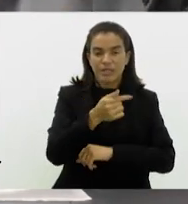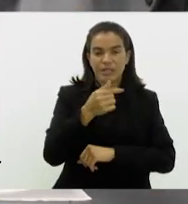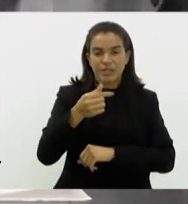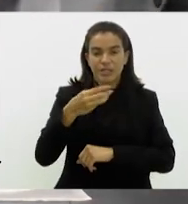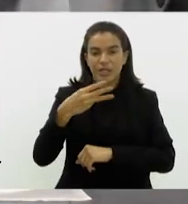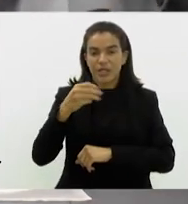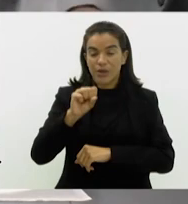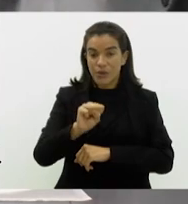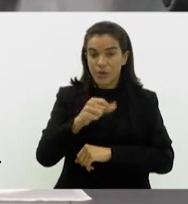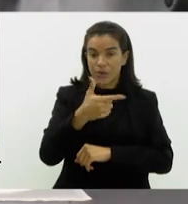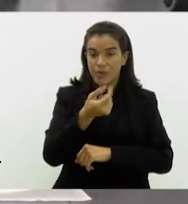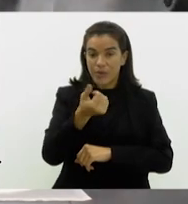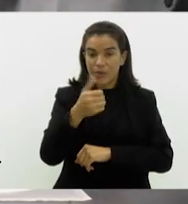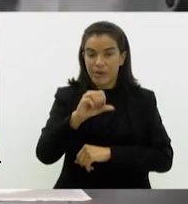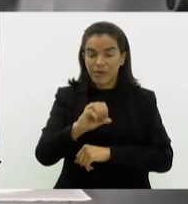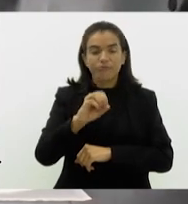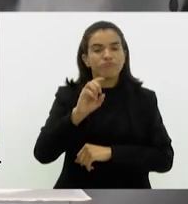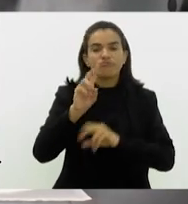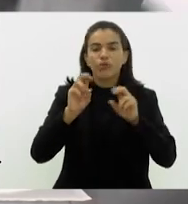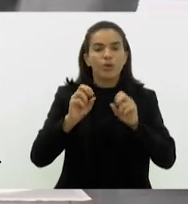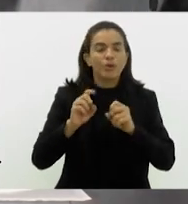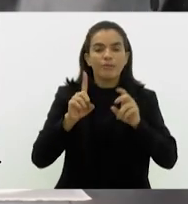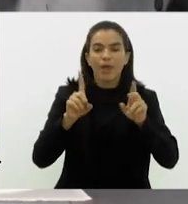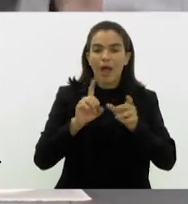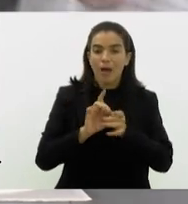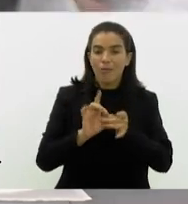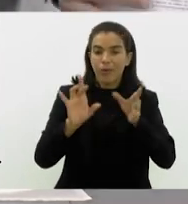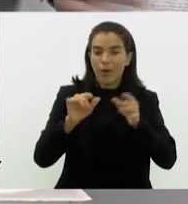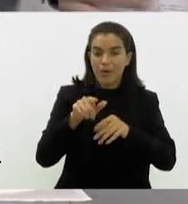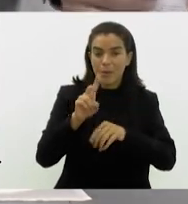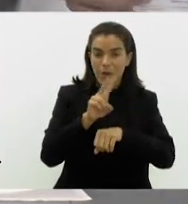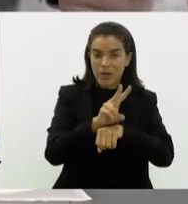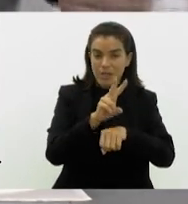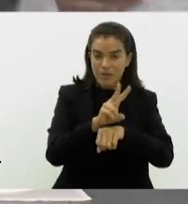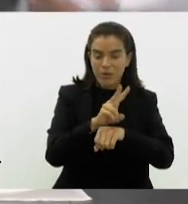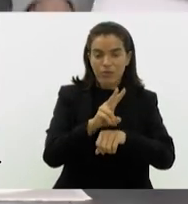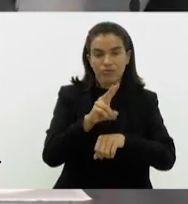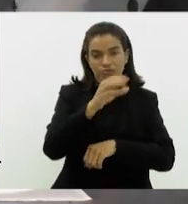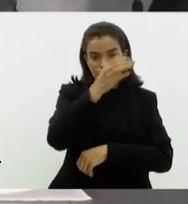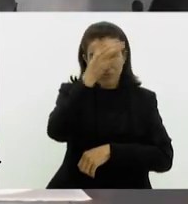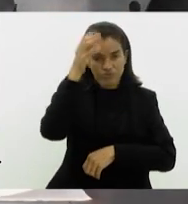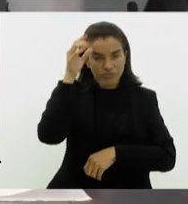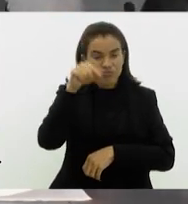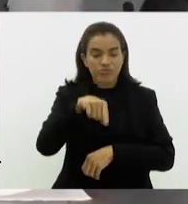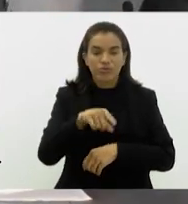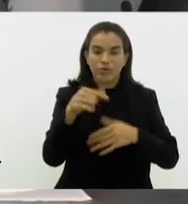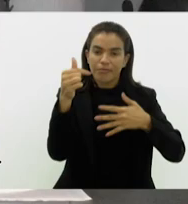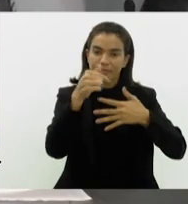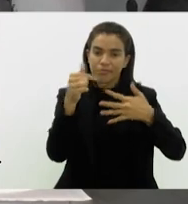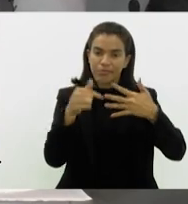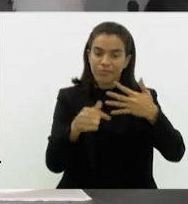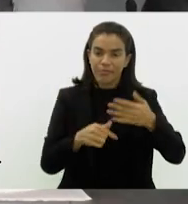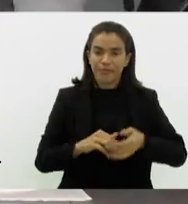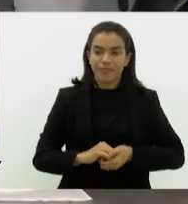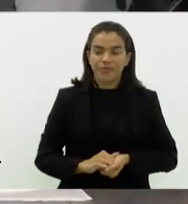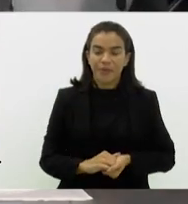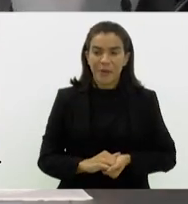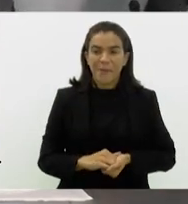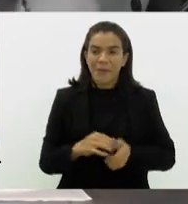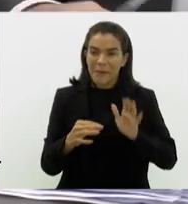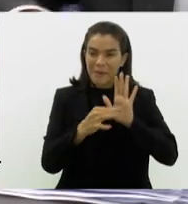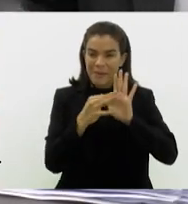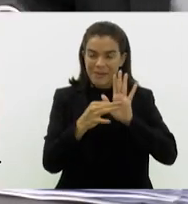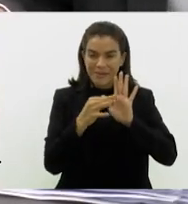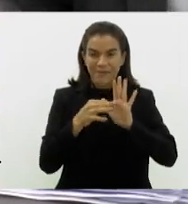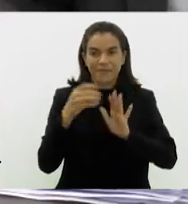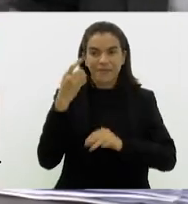7 de junho de 2010, que dispõe sobre a criação da autarquia de proteção e defesa do consumidor do Estado, na forma que menciona. Para aparecer, deputado Vinícius